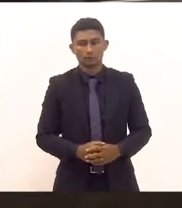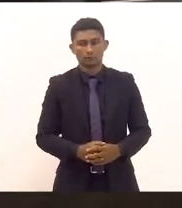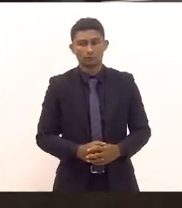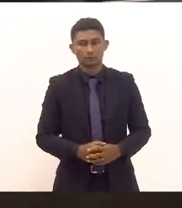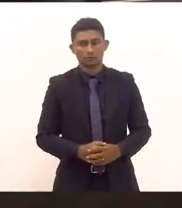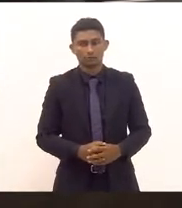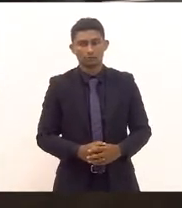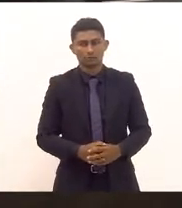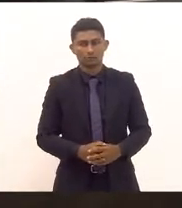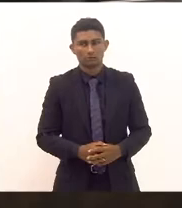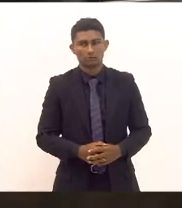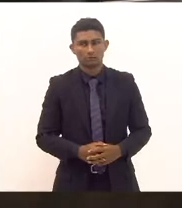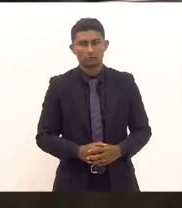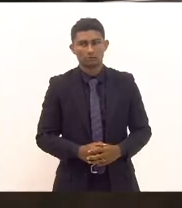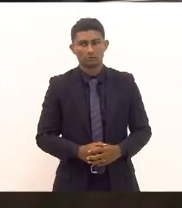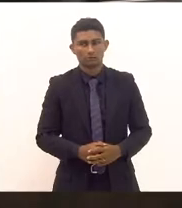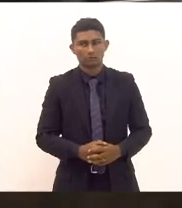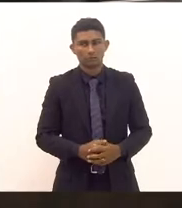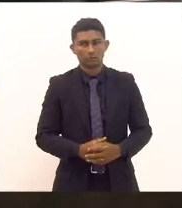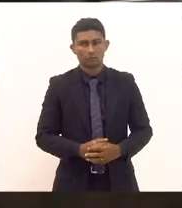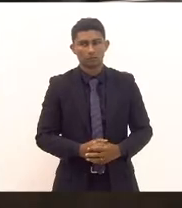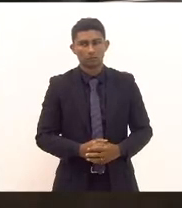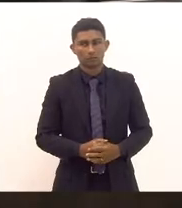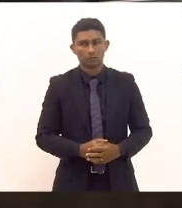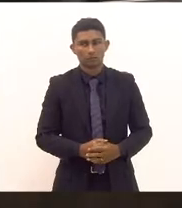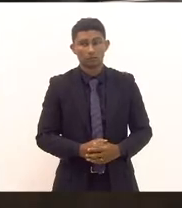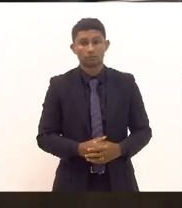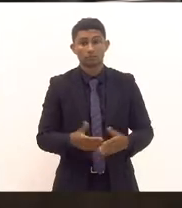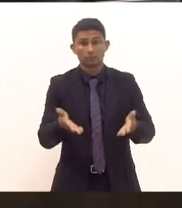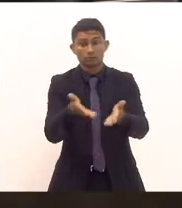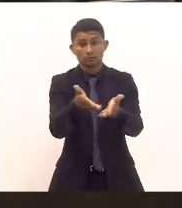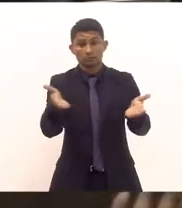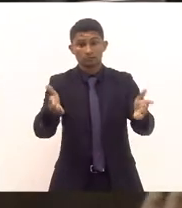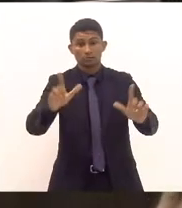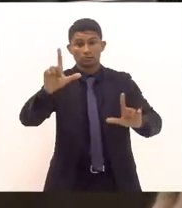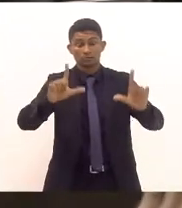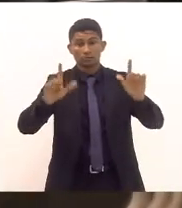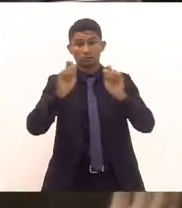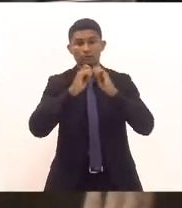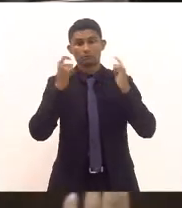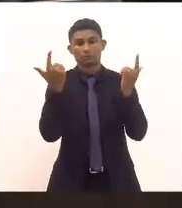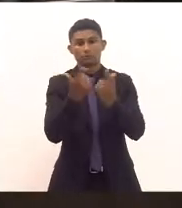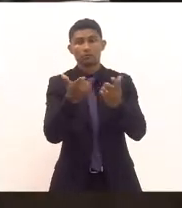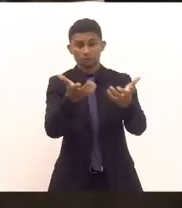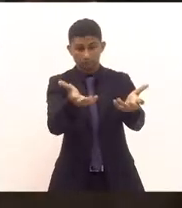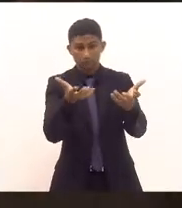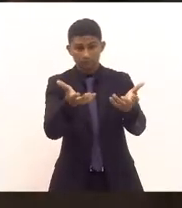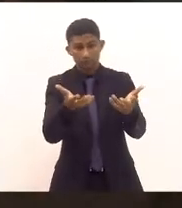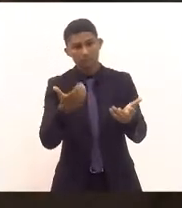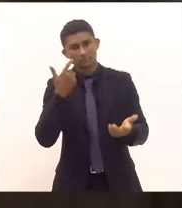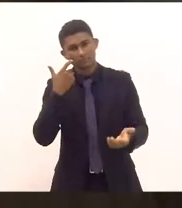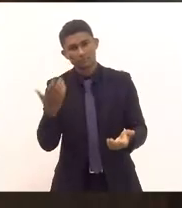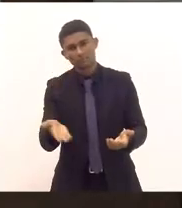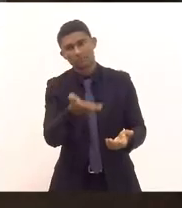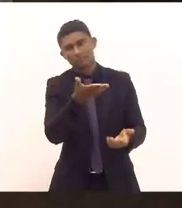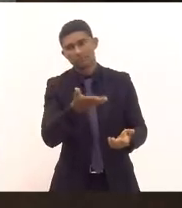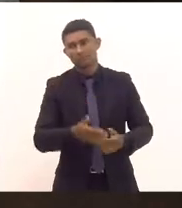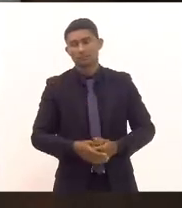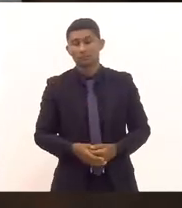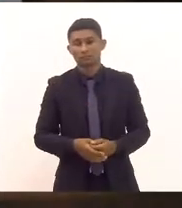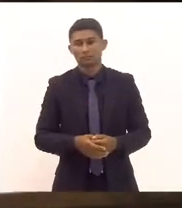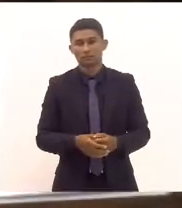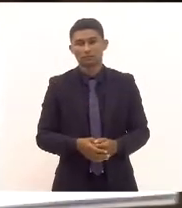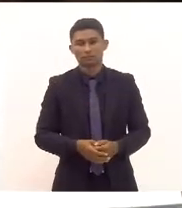para cá também Oi e o povo de casa também quer ver essa homenagem a